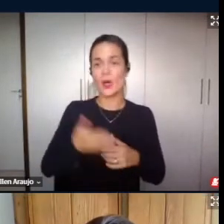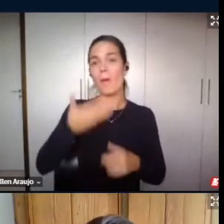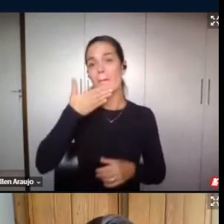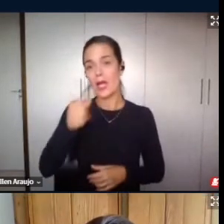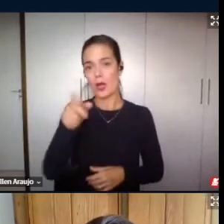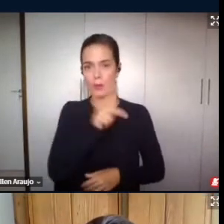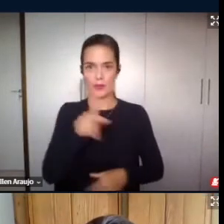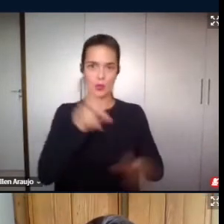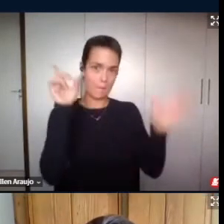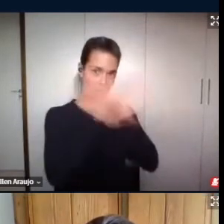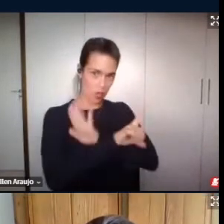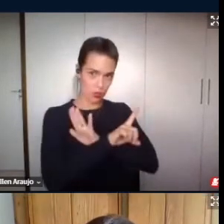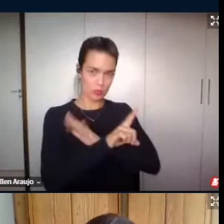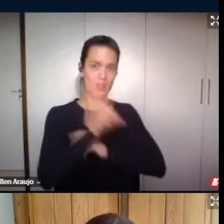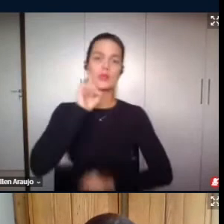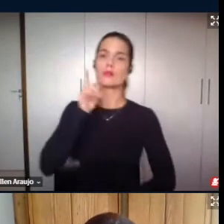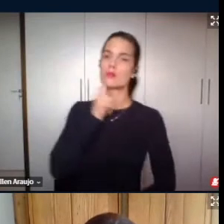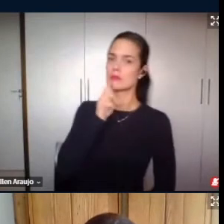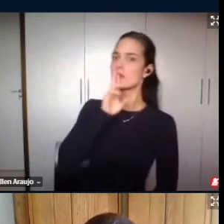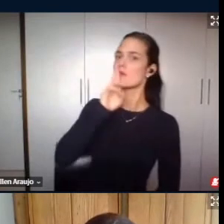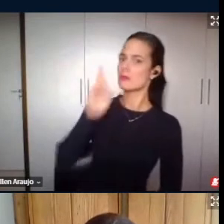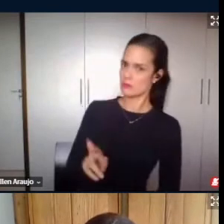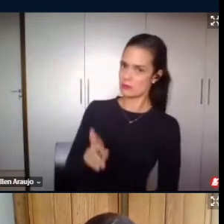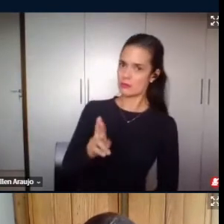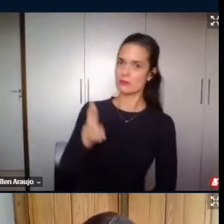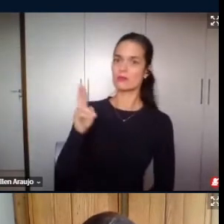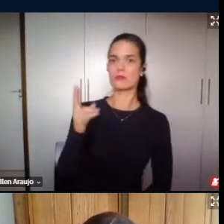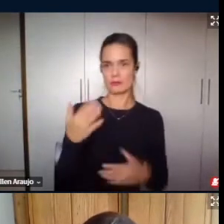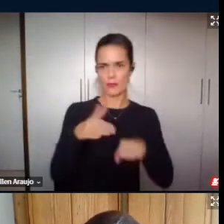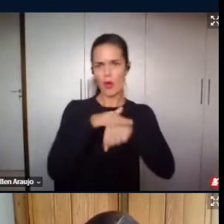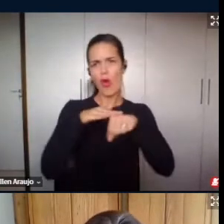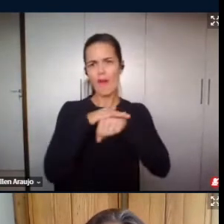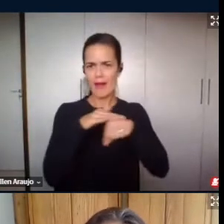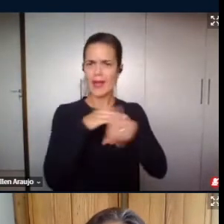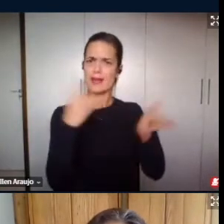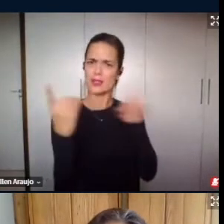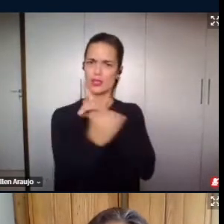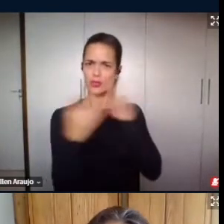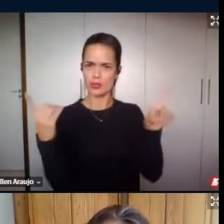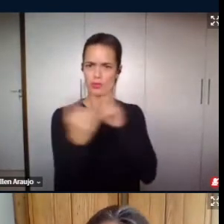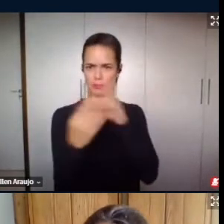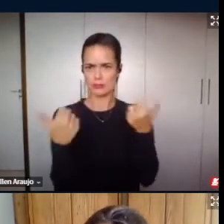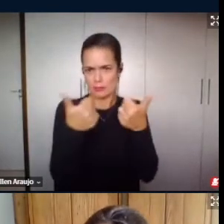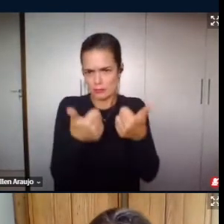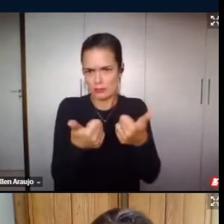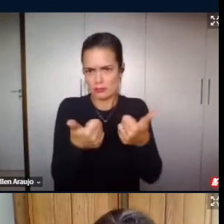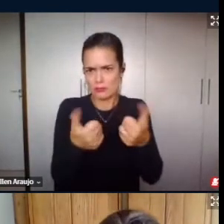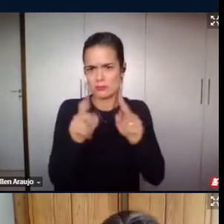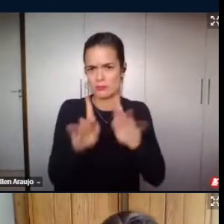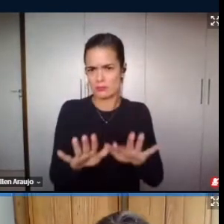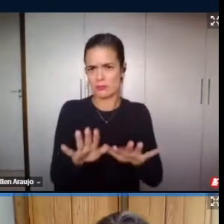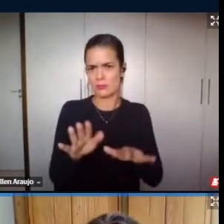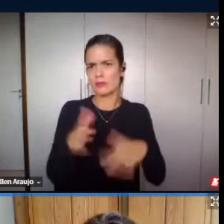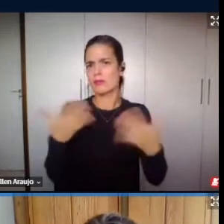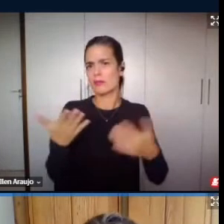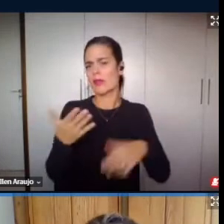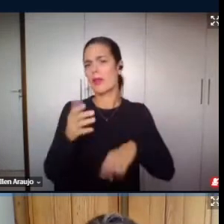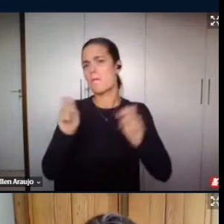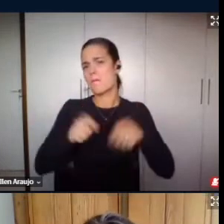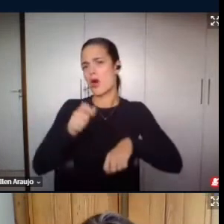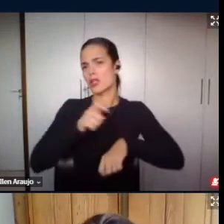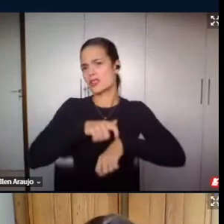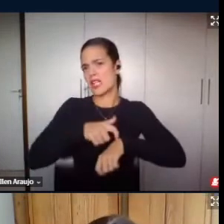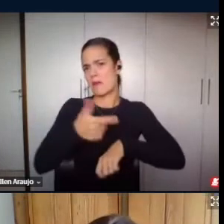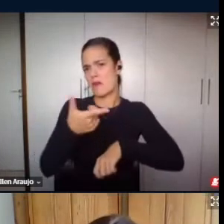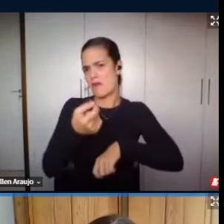gente tem, nesse caso, a gente tem aí o que eu disse antes, 20 minutos mais 20, que pode ser muito tempo, não precisa durar, isso tudo é o tempo que